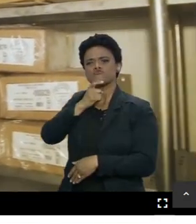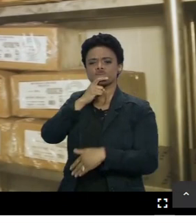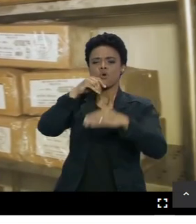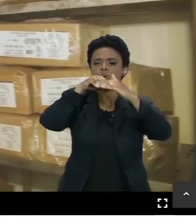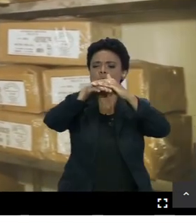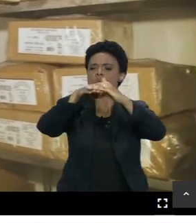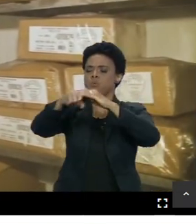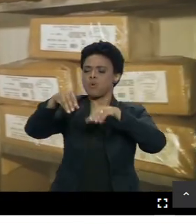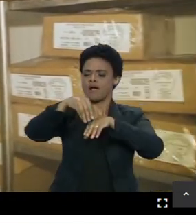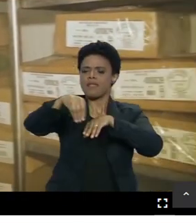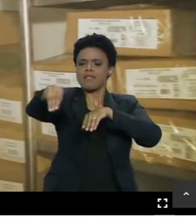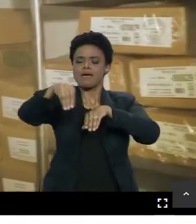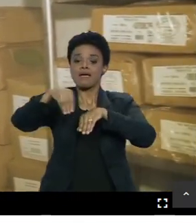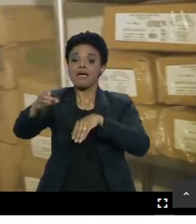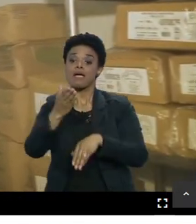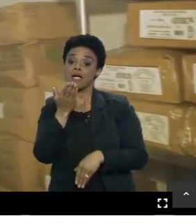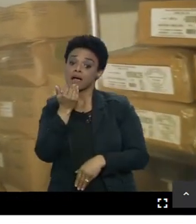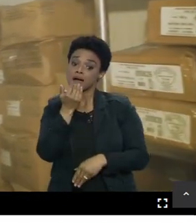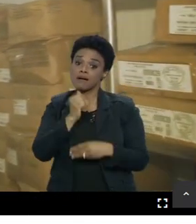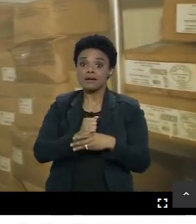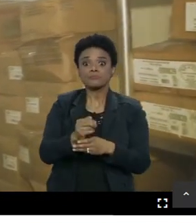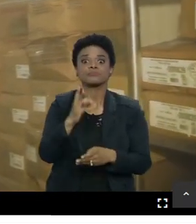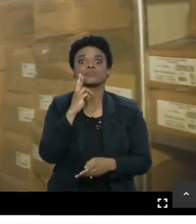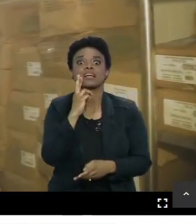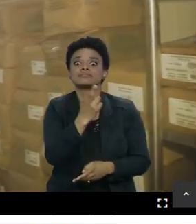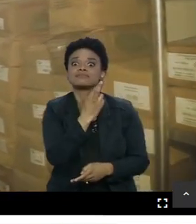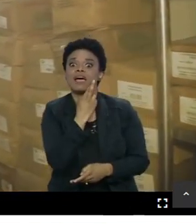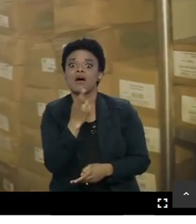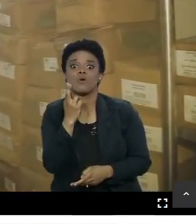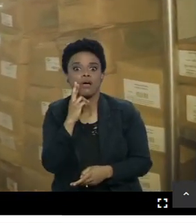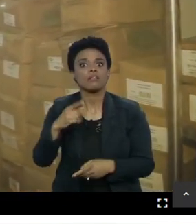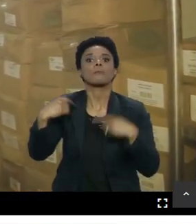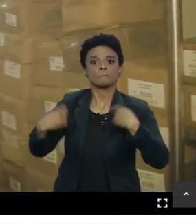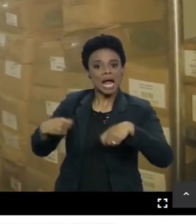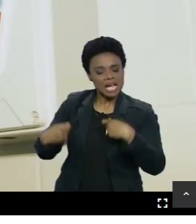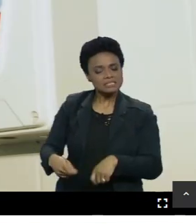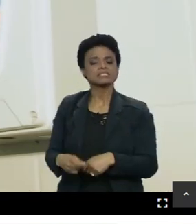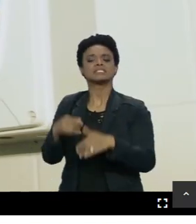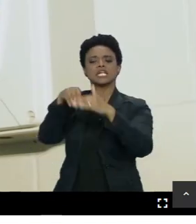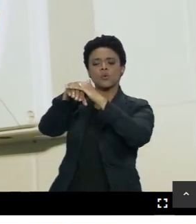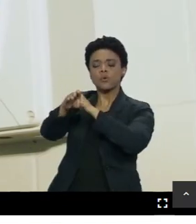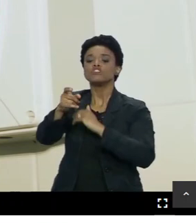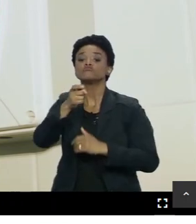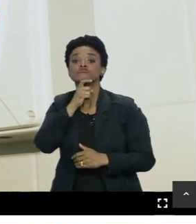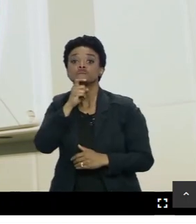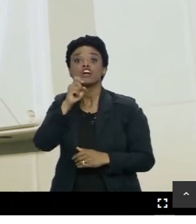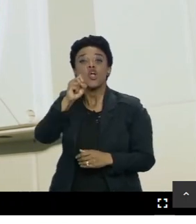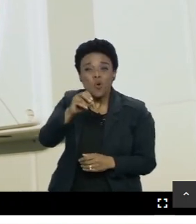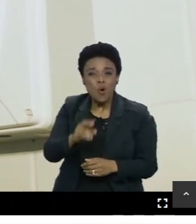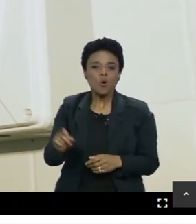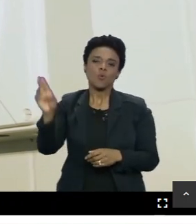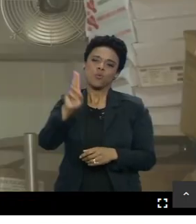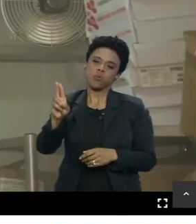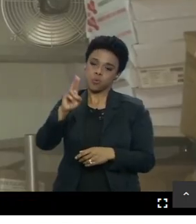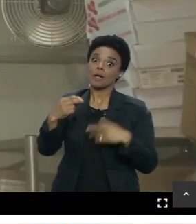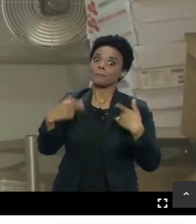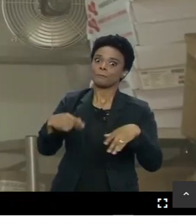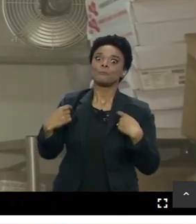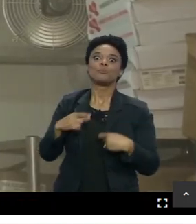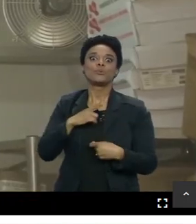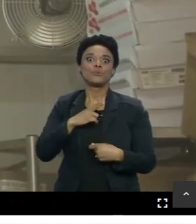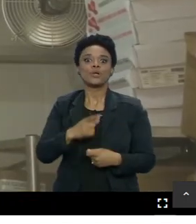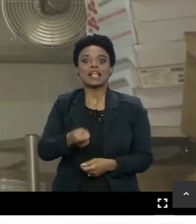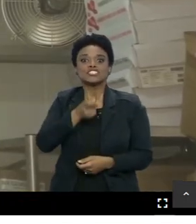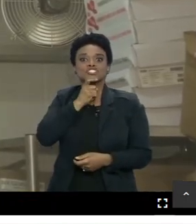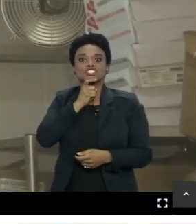têm um grande volume de alimentos para serem conservados. Todos eles só funcionam porque tem um sistema de refrigeração